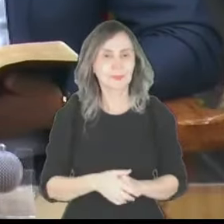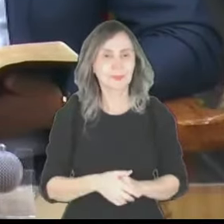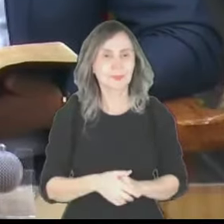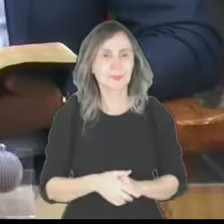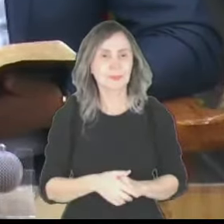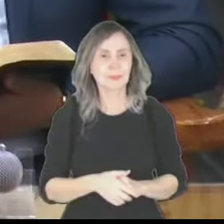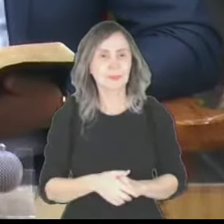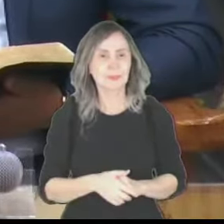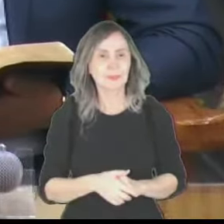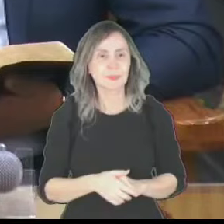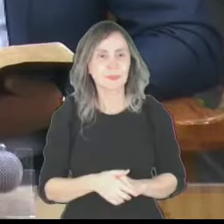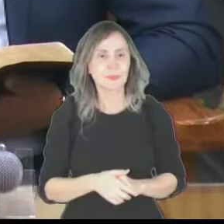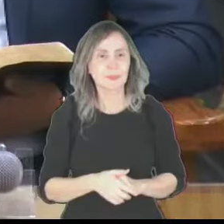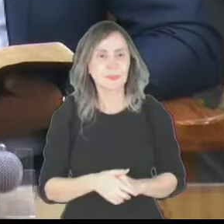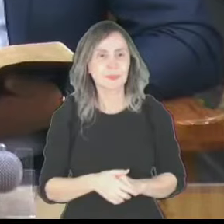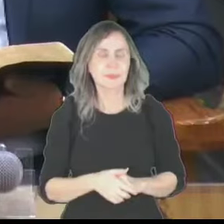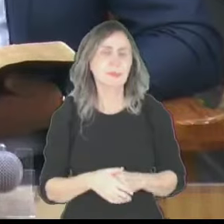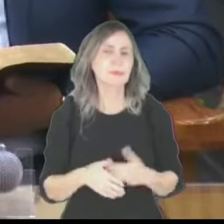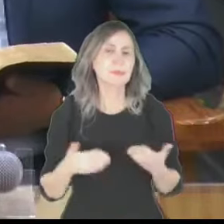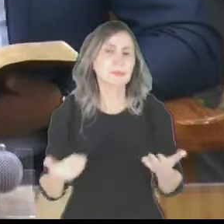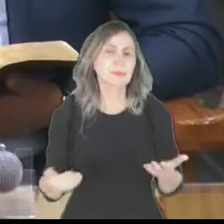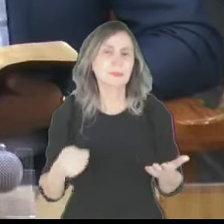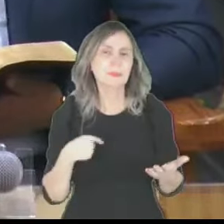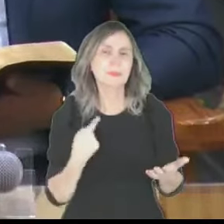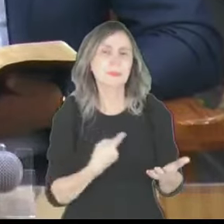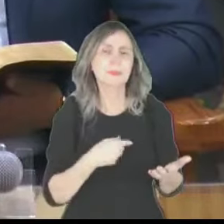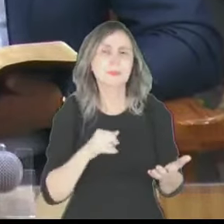Qual é a nossa Imagem hoje?